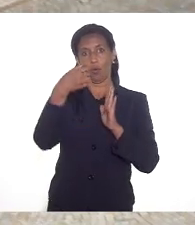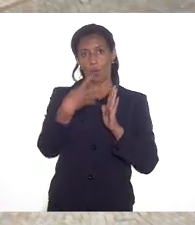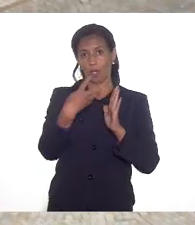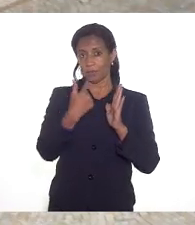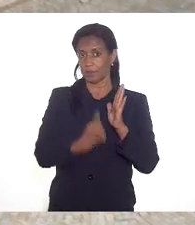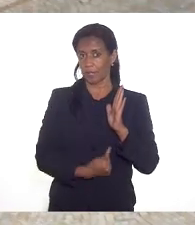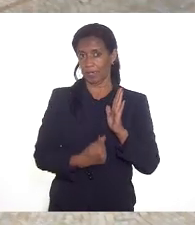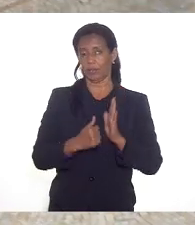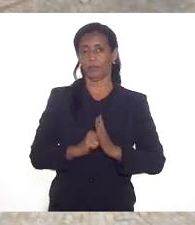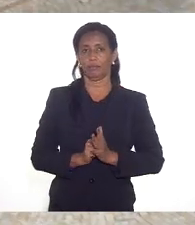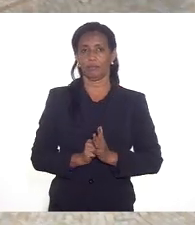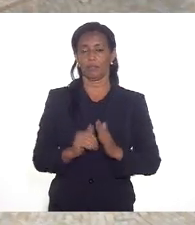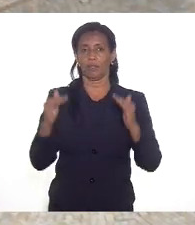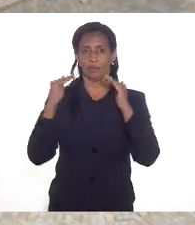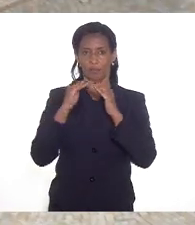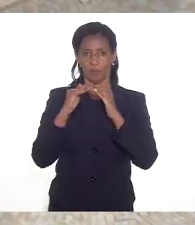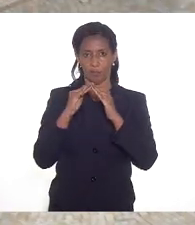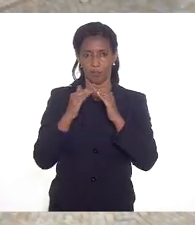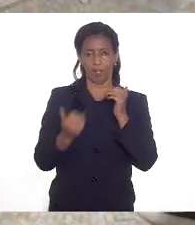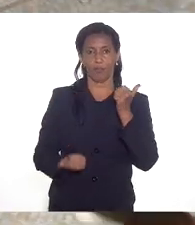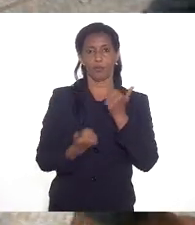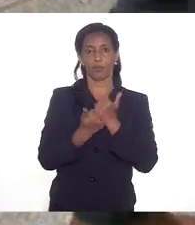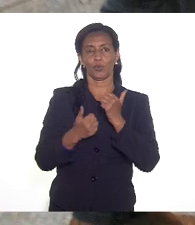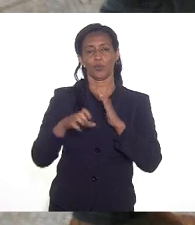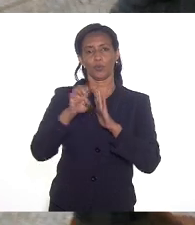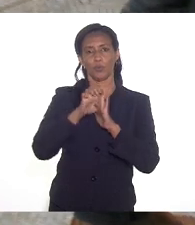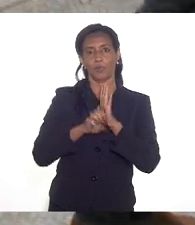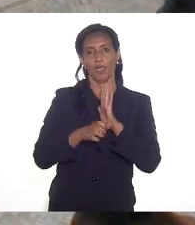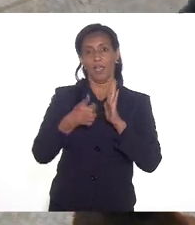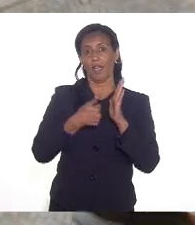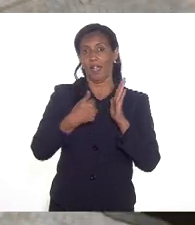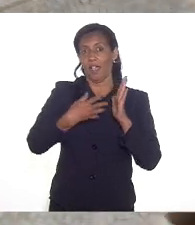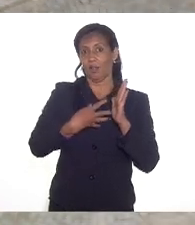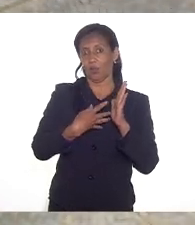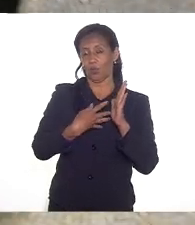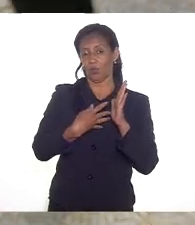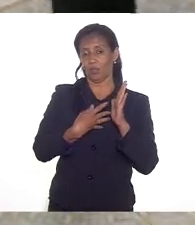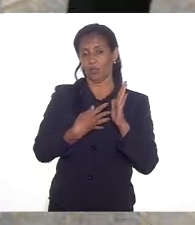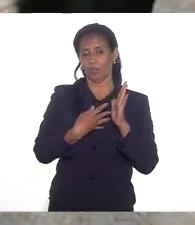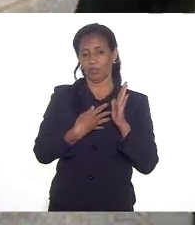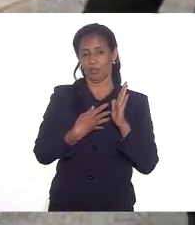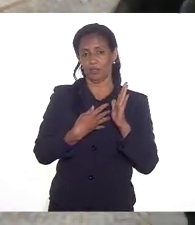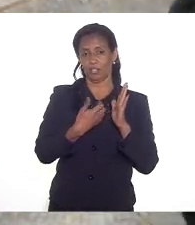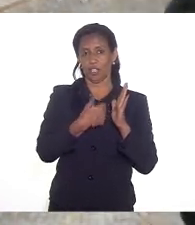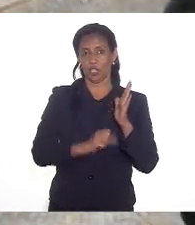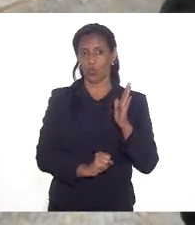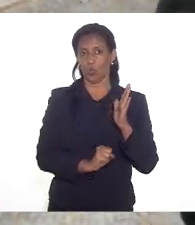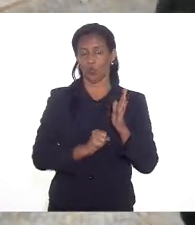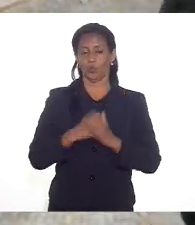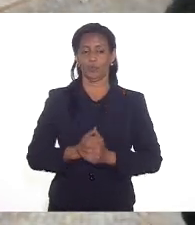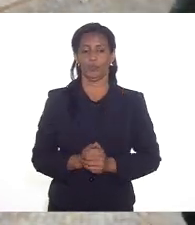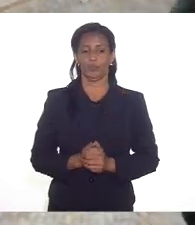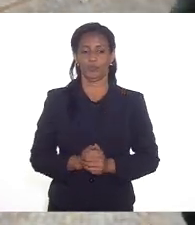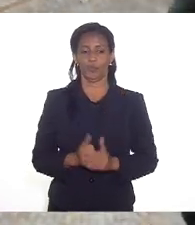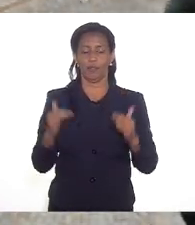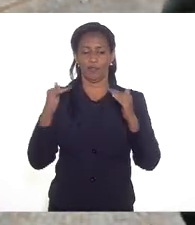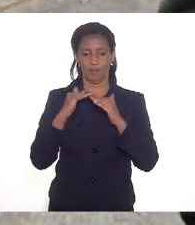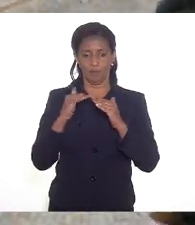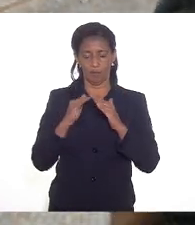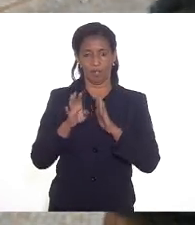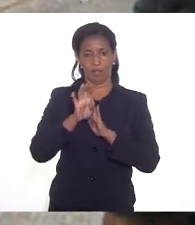4:07 favorável consumir vendo aglutinativas e meio das 14 e 18